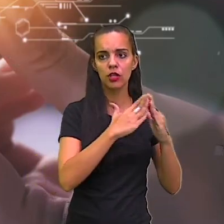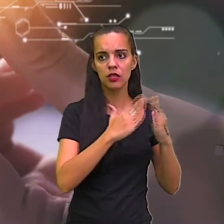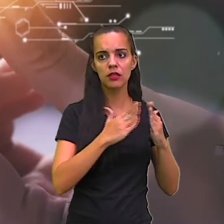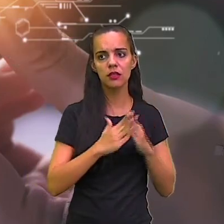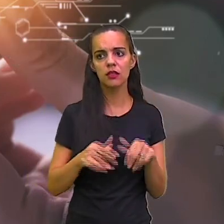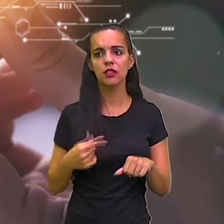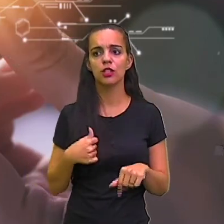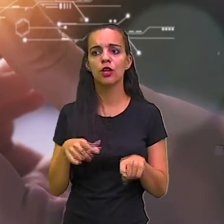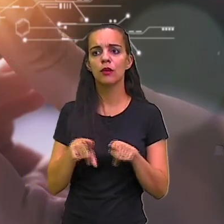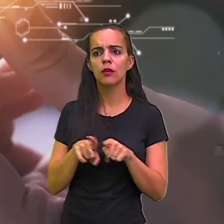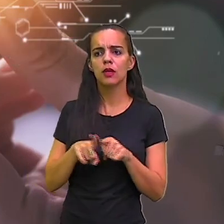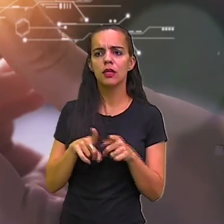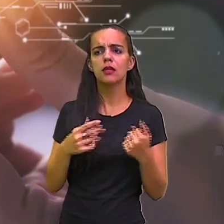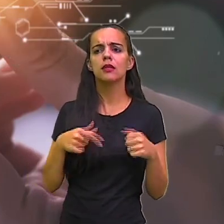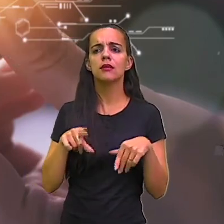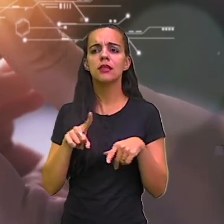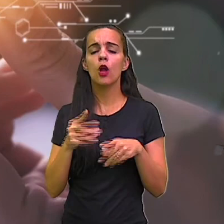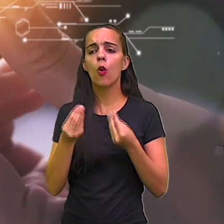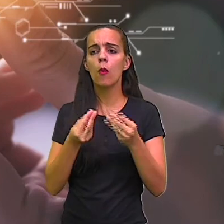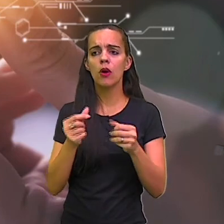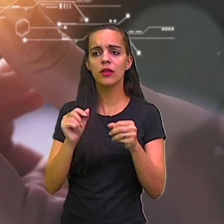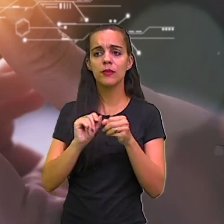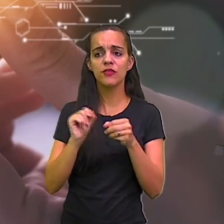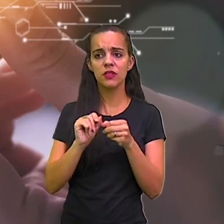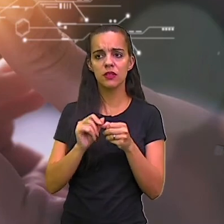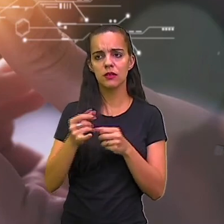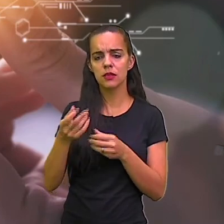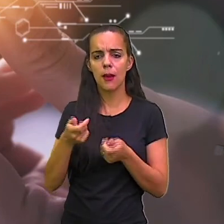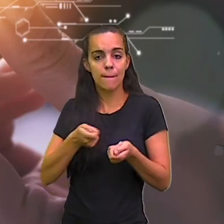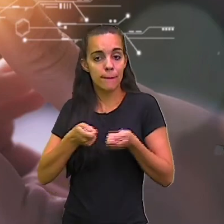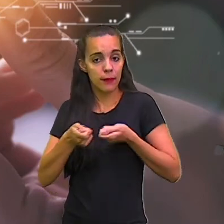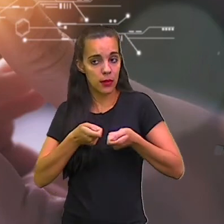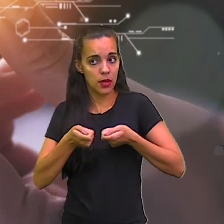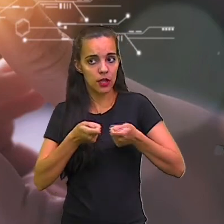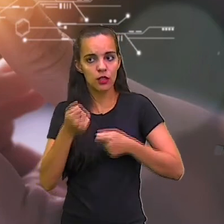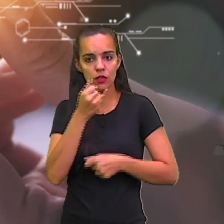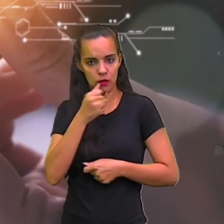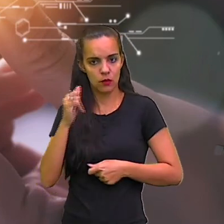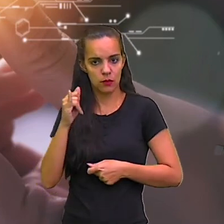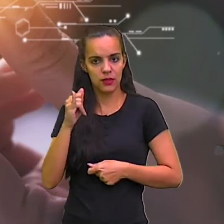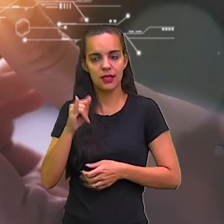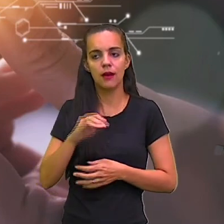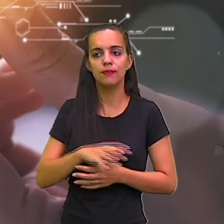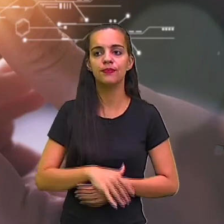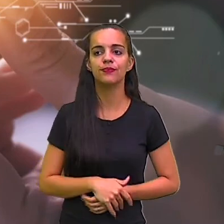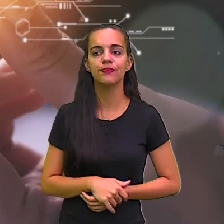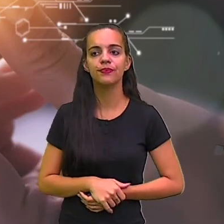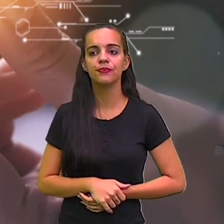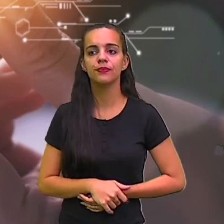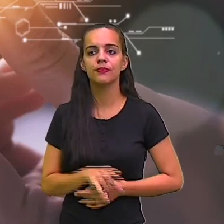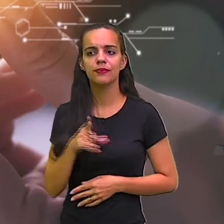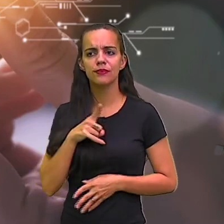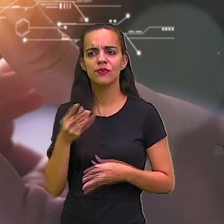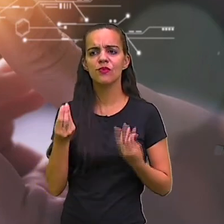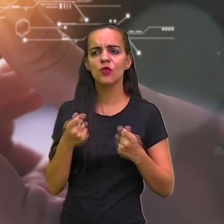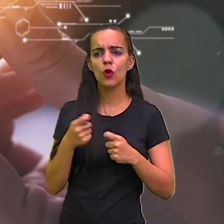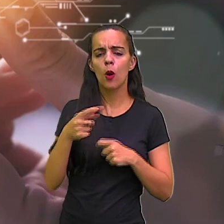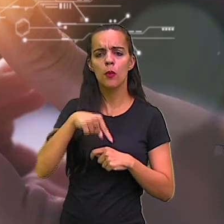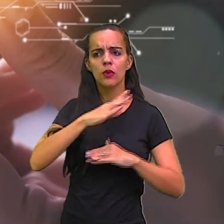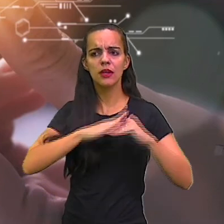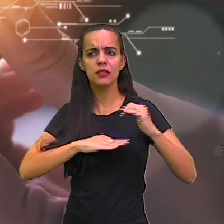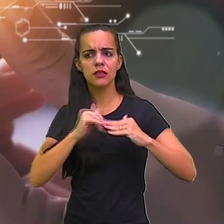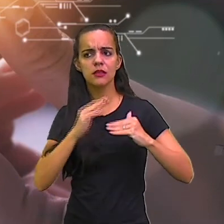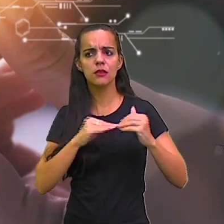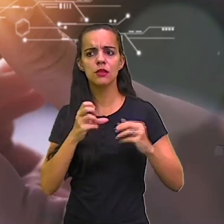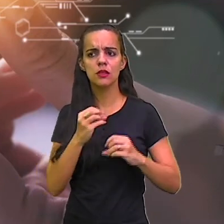e a ida de como podemos fazer para economizar essa energia elétrica e do quanto essas práticas